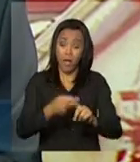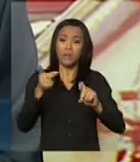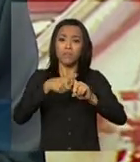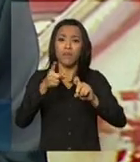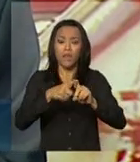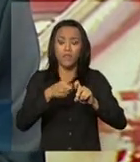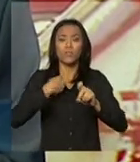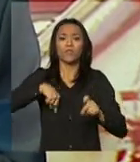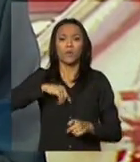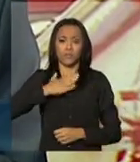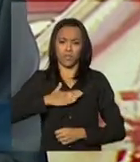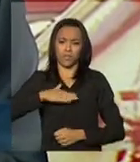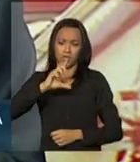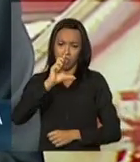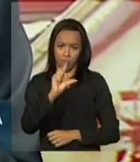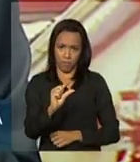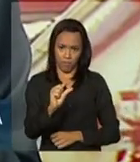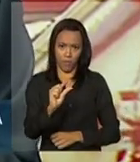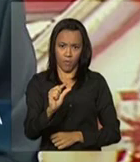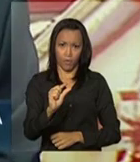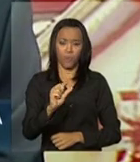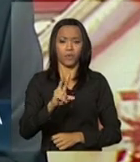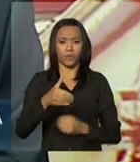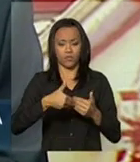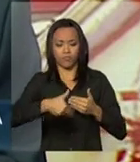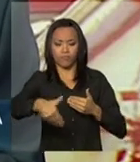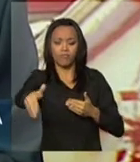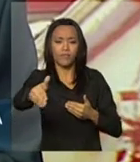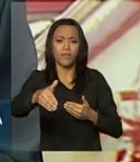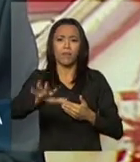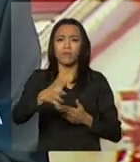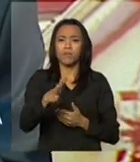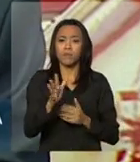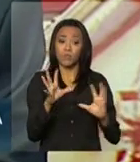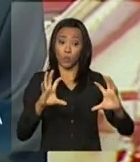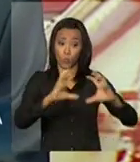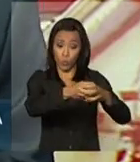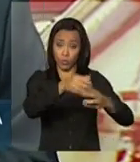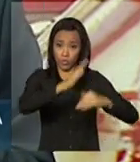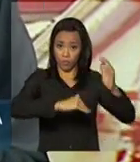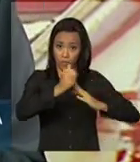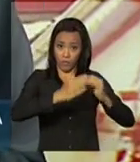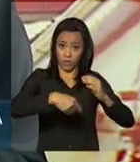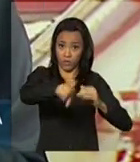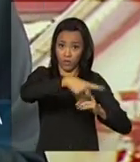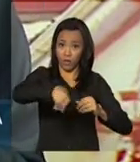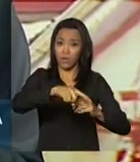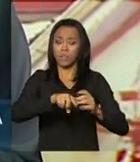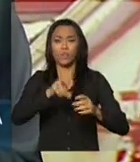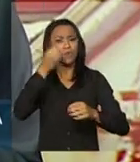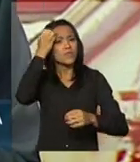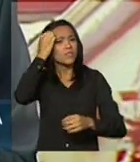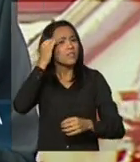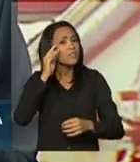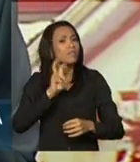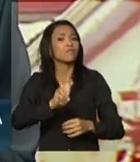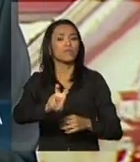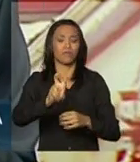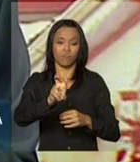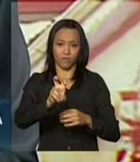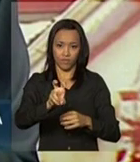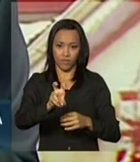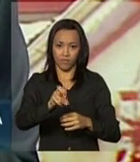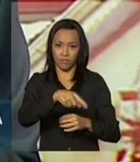vamos ter daqui a pouco praticamente metade dessas equipes tendo médico os 5 dias da semana, o que faz uma